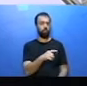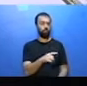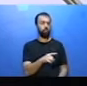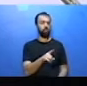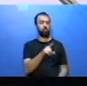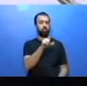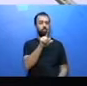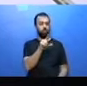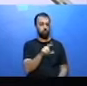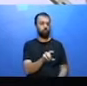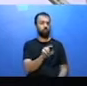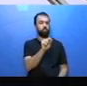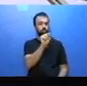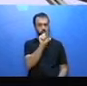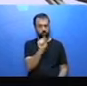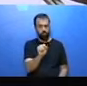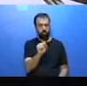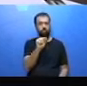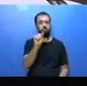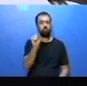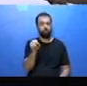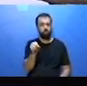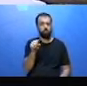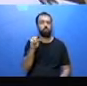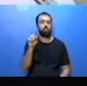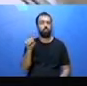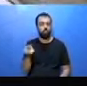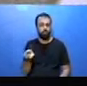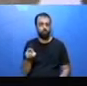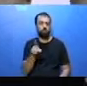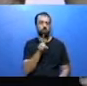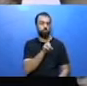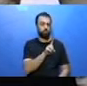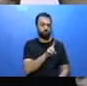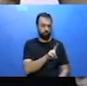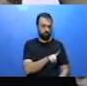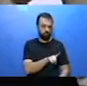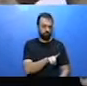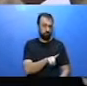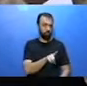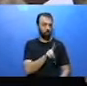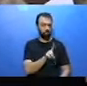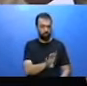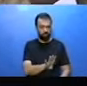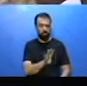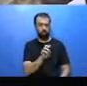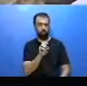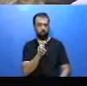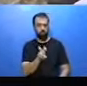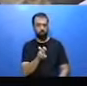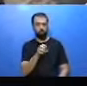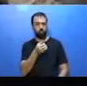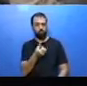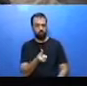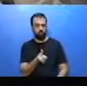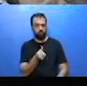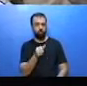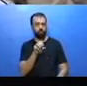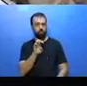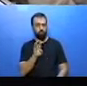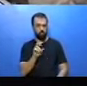oito então olha lá até um dois três quatro cinco